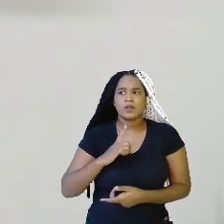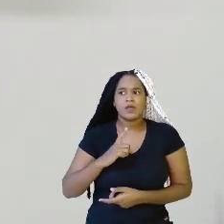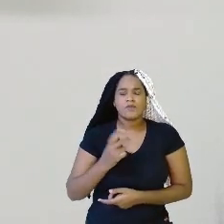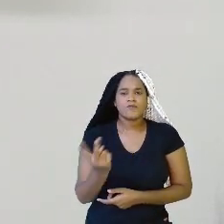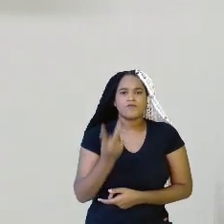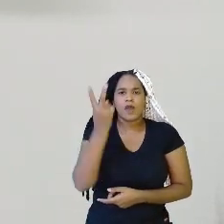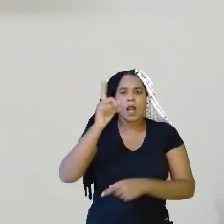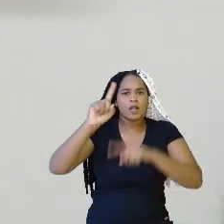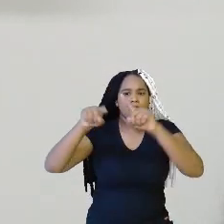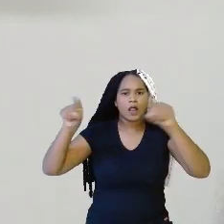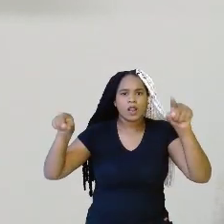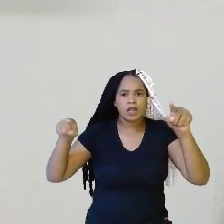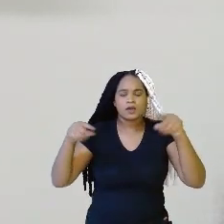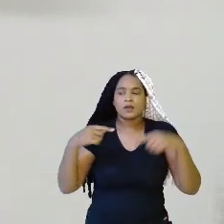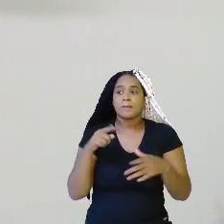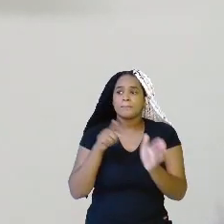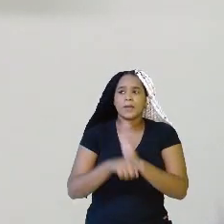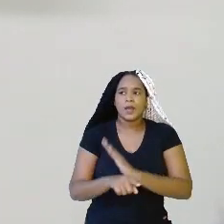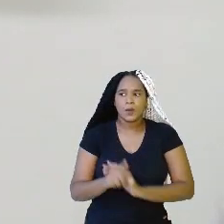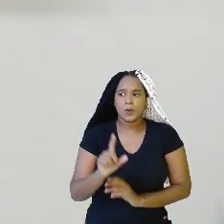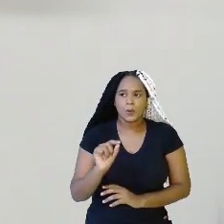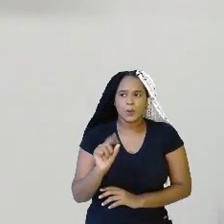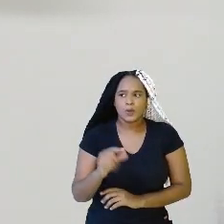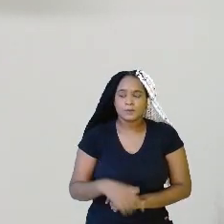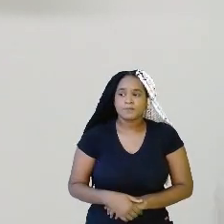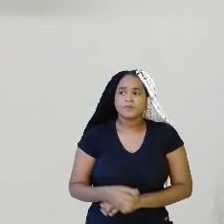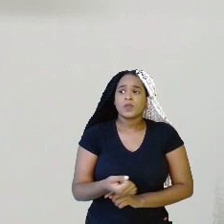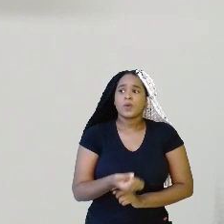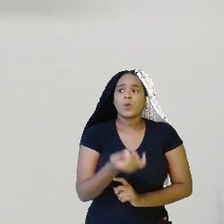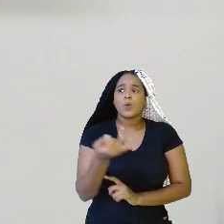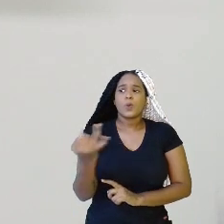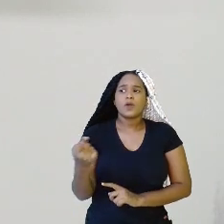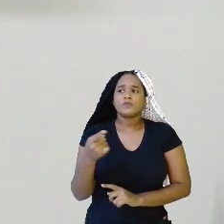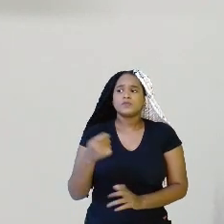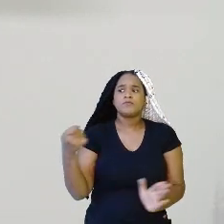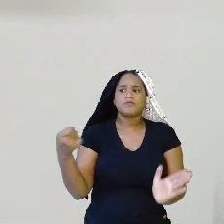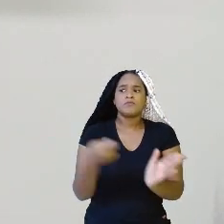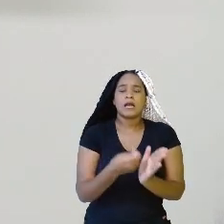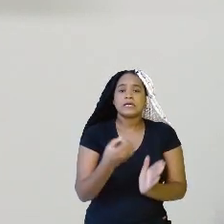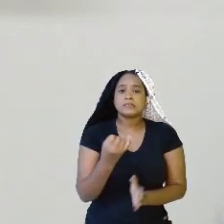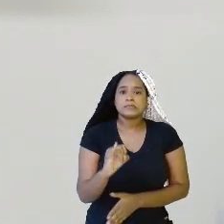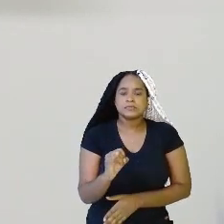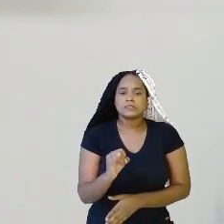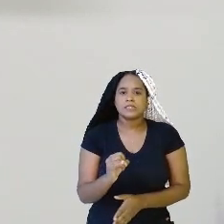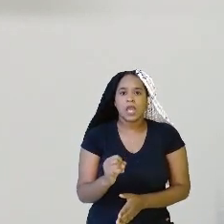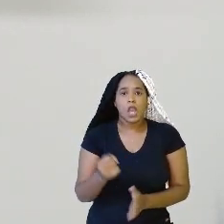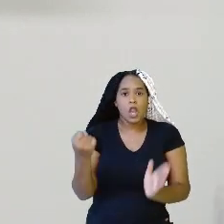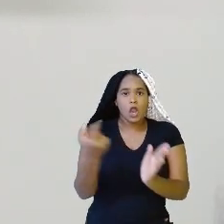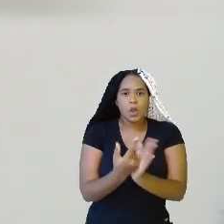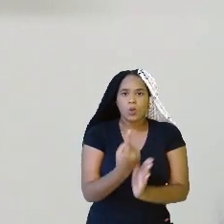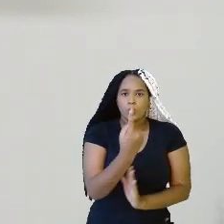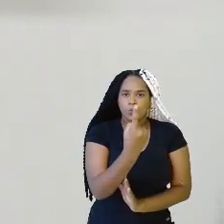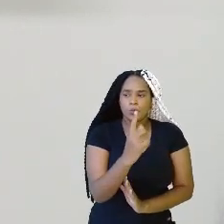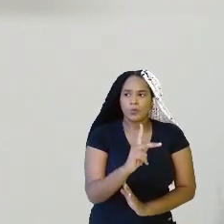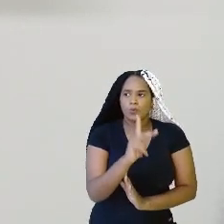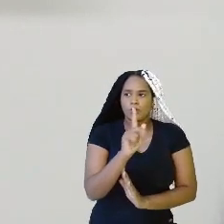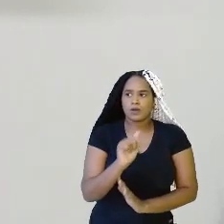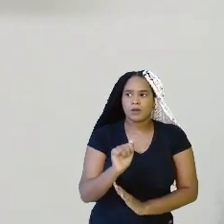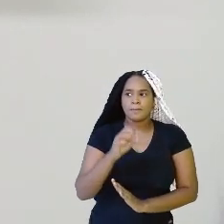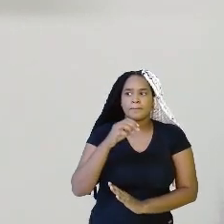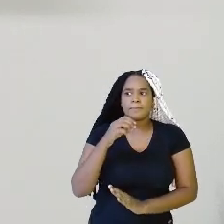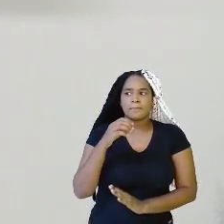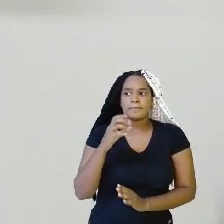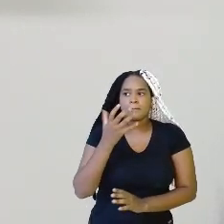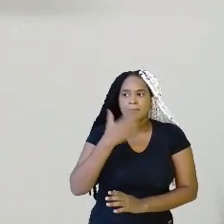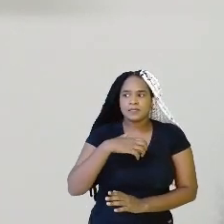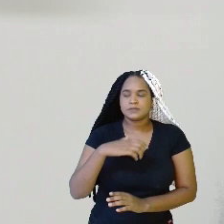variados. A minha pergunta é: quanto você irá gastar se comprar 1 quilo de maçã, 1